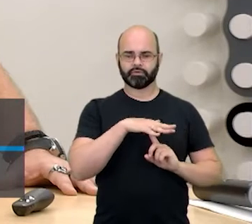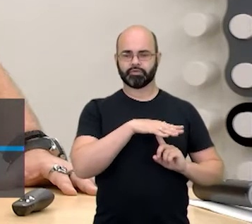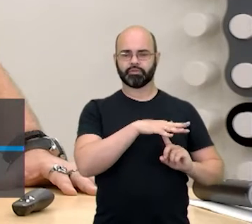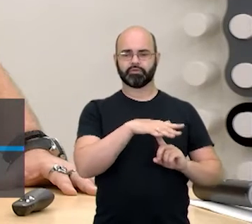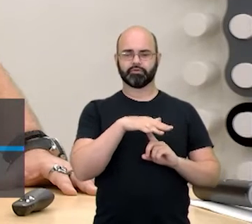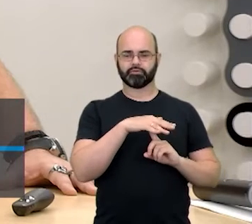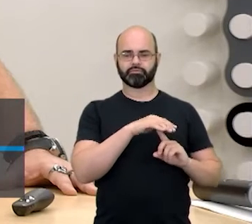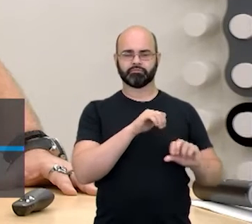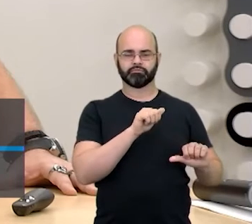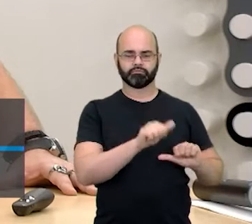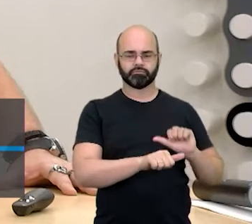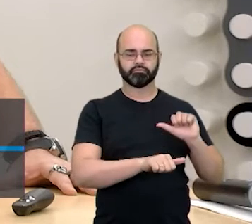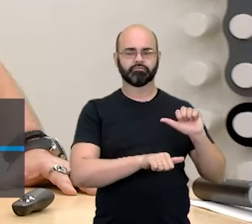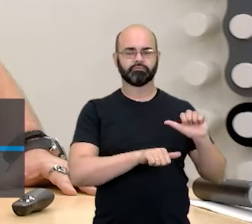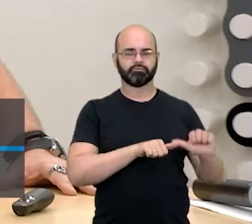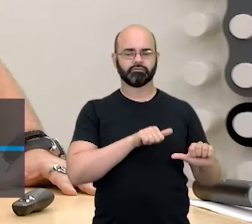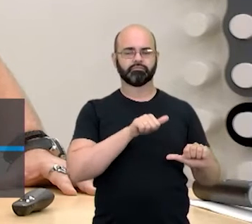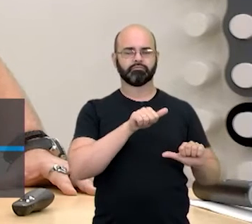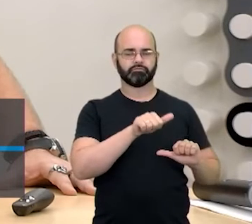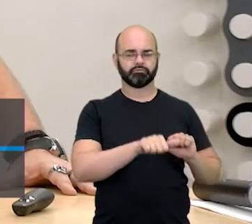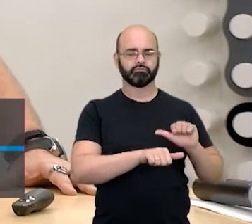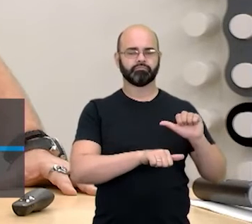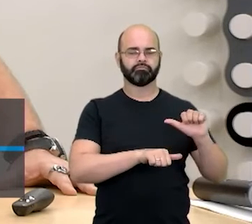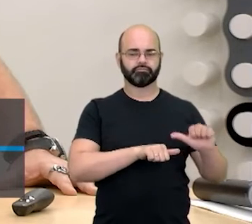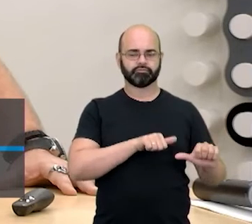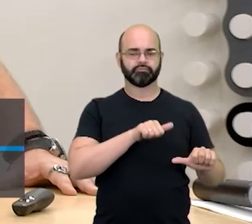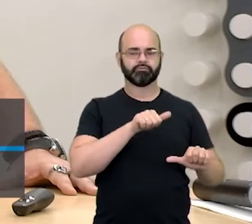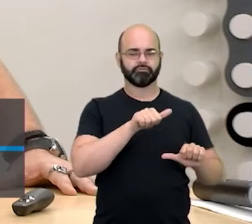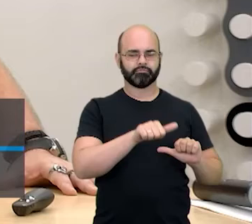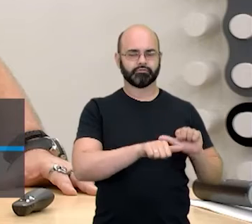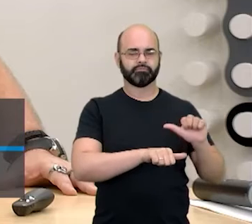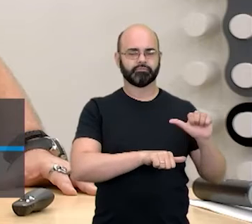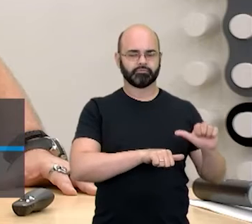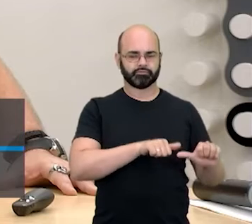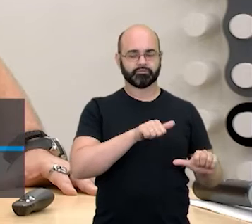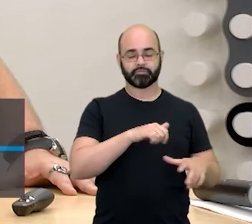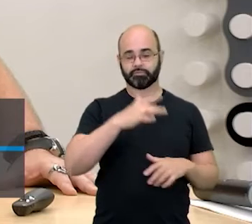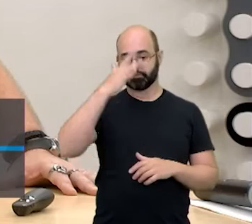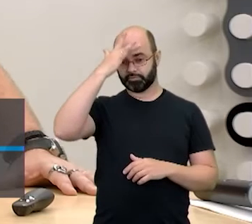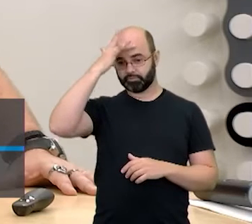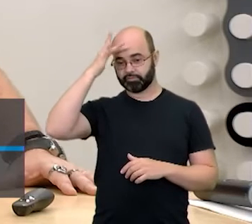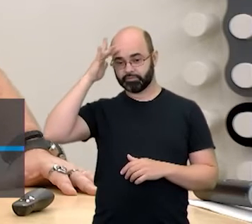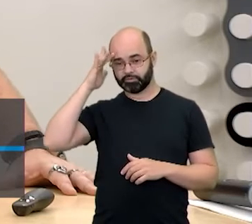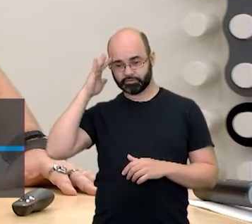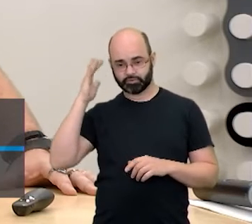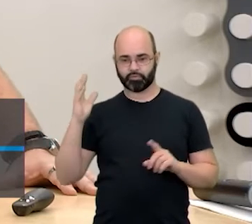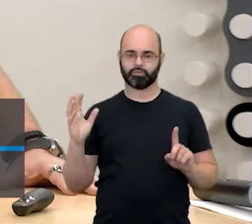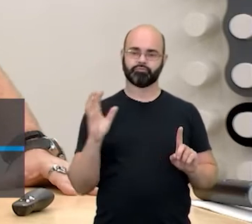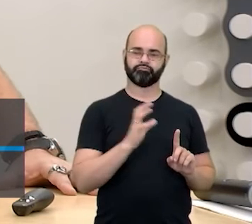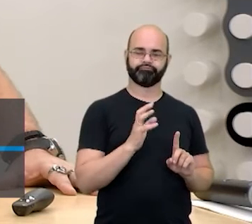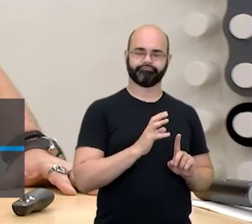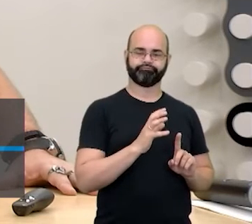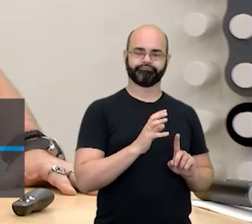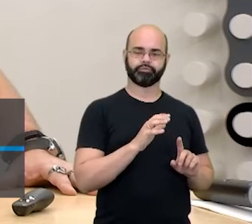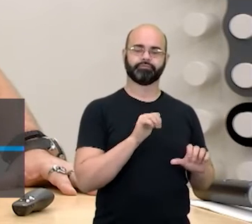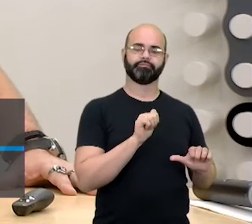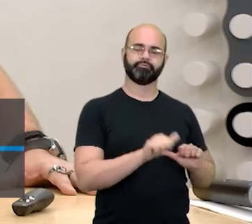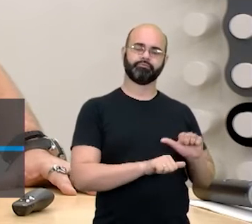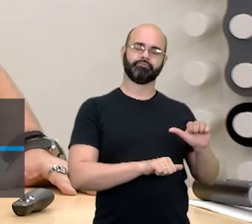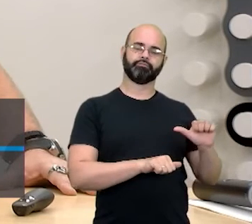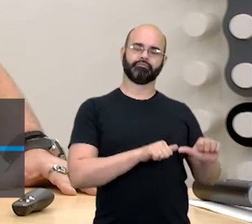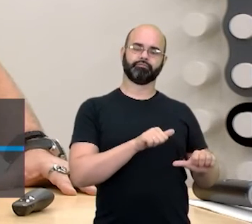se transformando por processos vindo aí, né, de ações dos seres humanos. E vocês estudam aí, né, desde